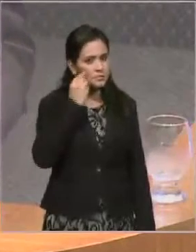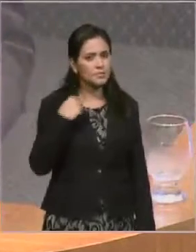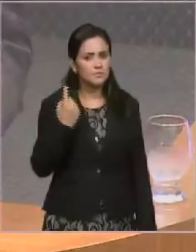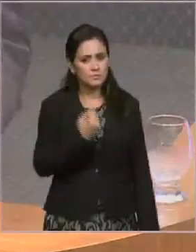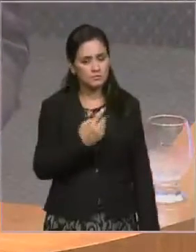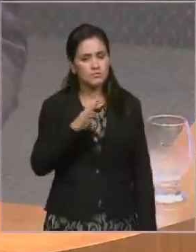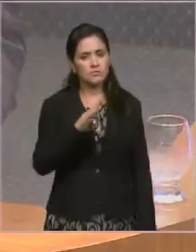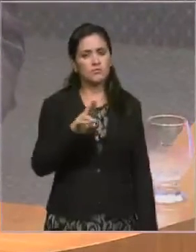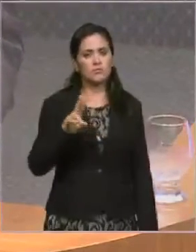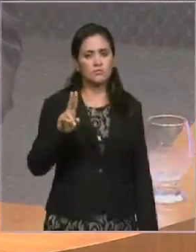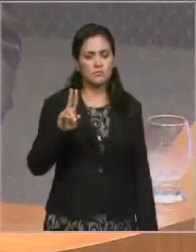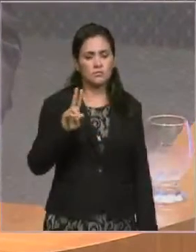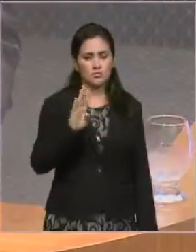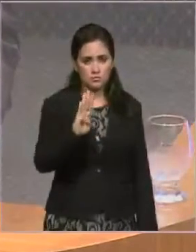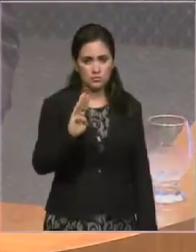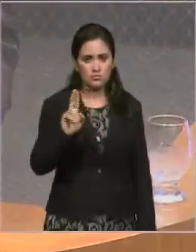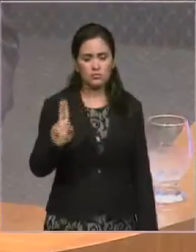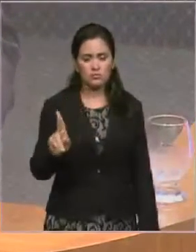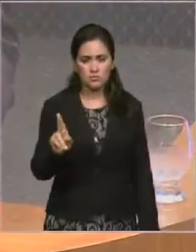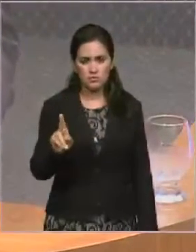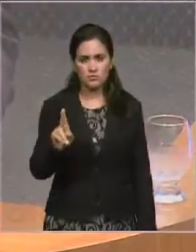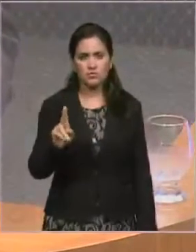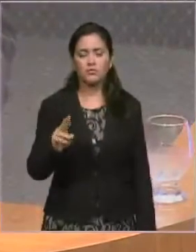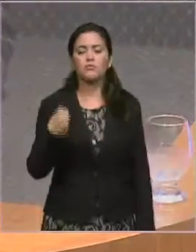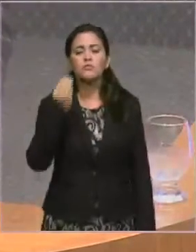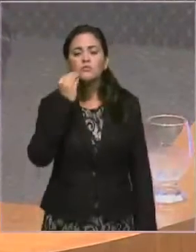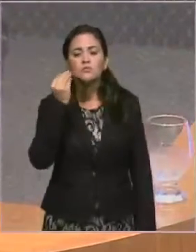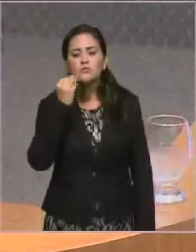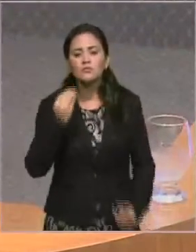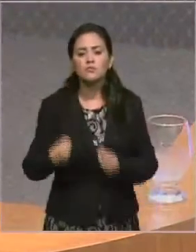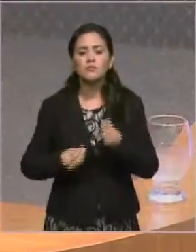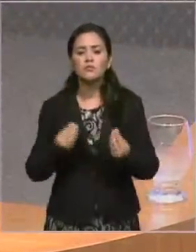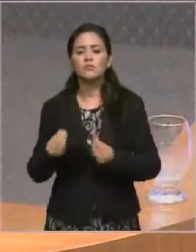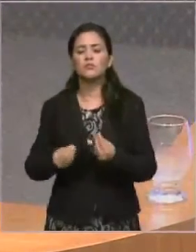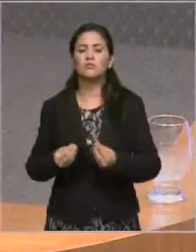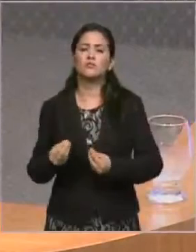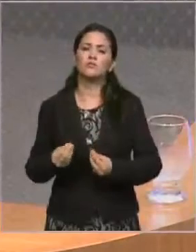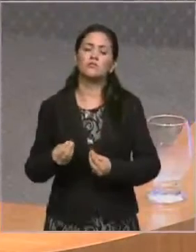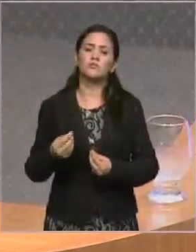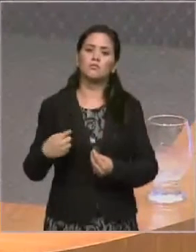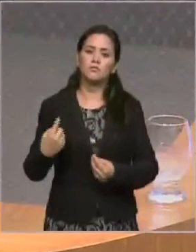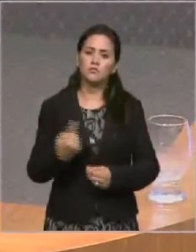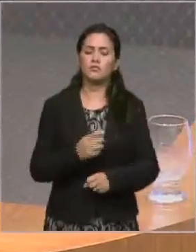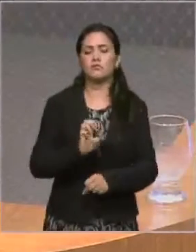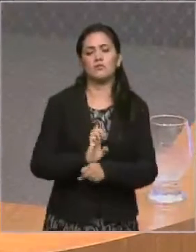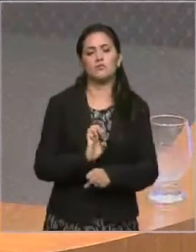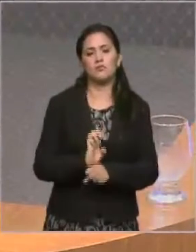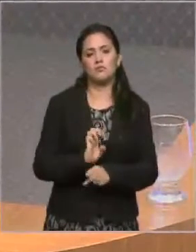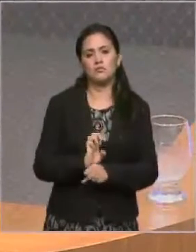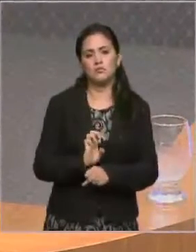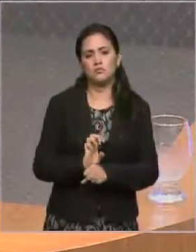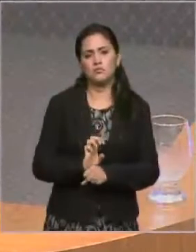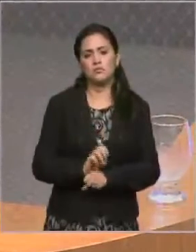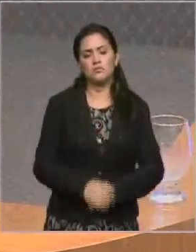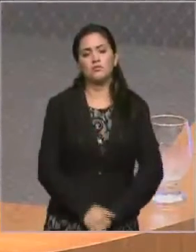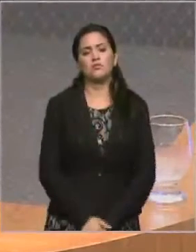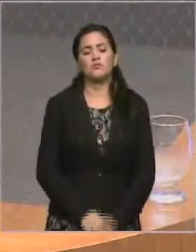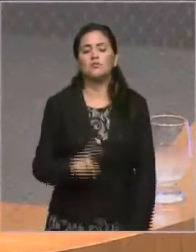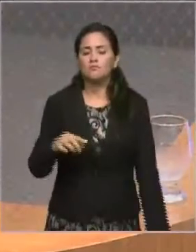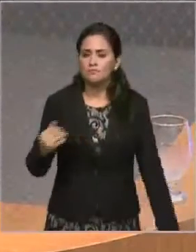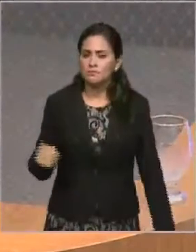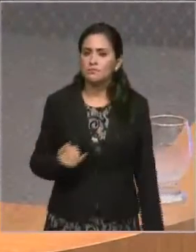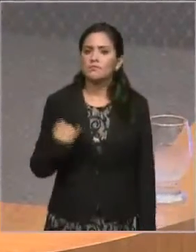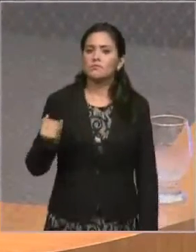BRs, para ver de perto a situação do nosso Estado. Então, foi um evento muito importante, senhor presidente, em exercício aqui na